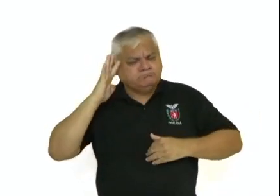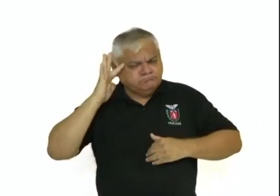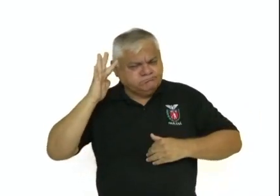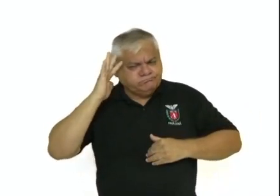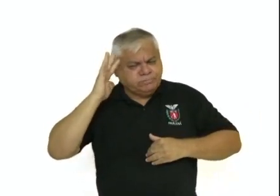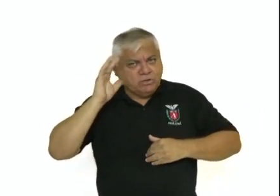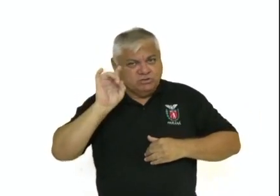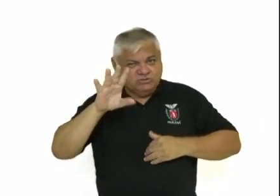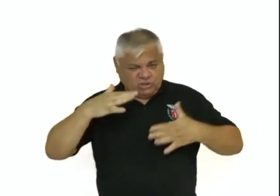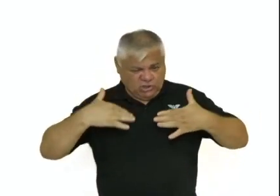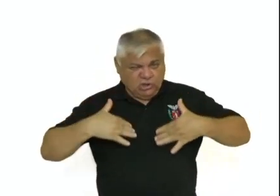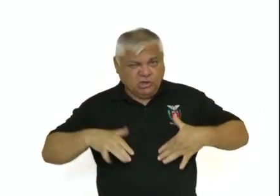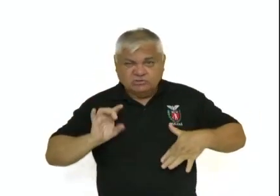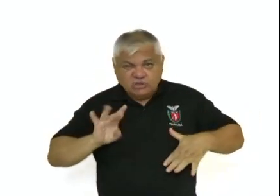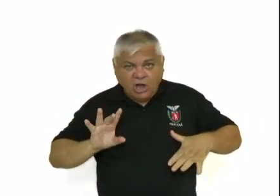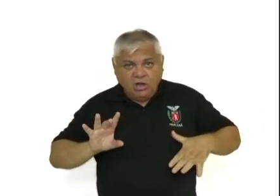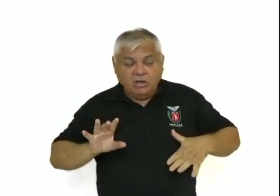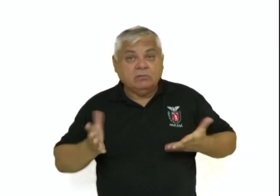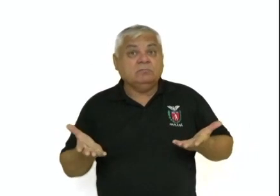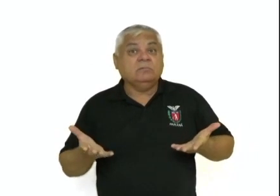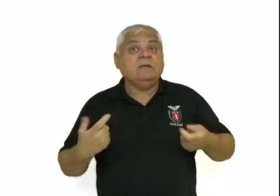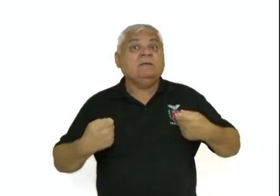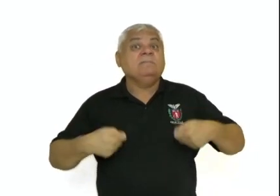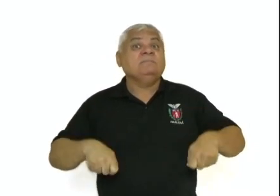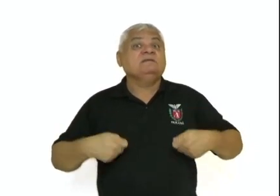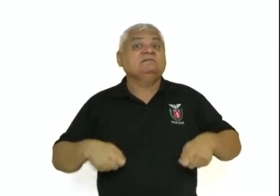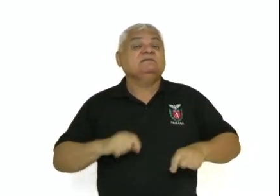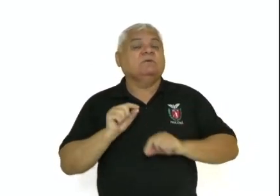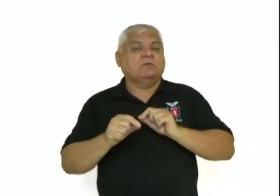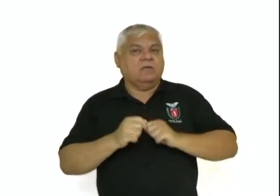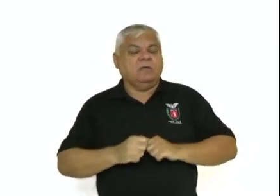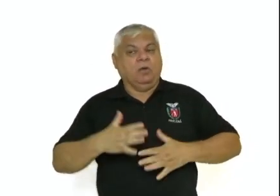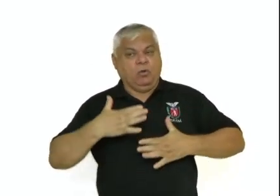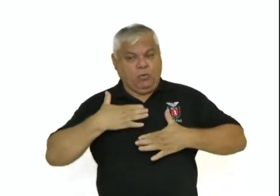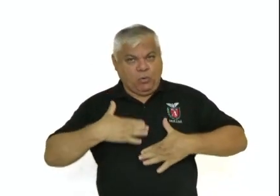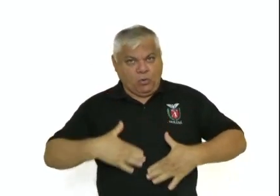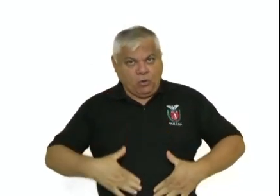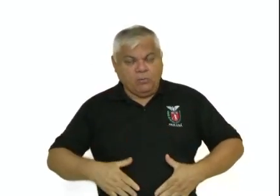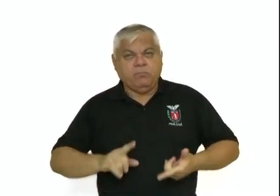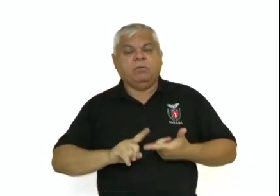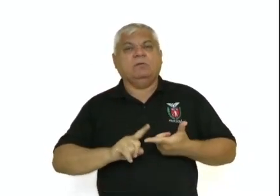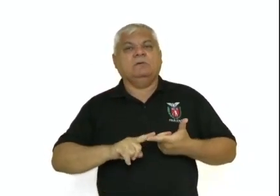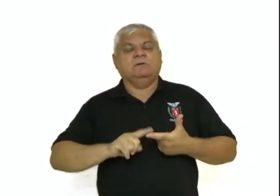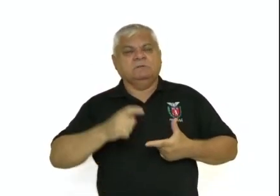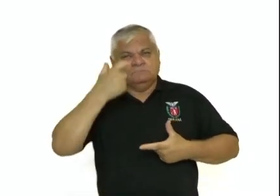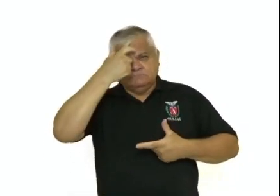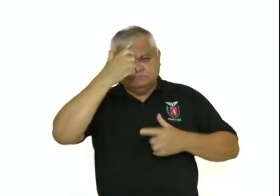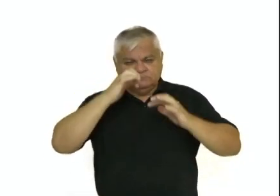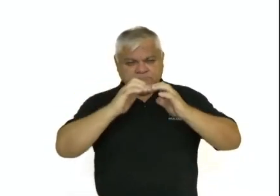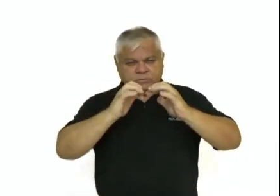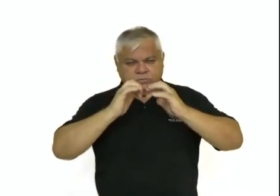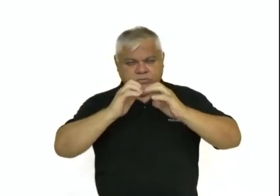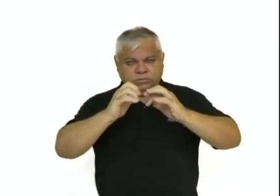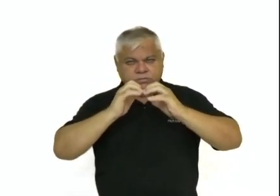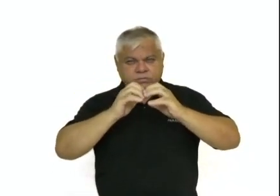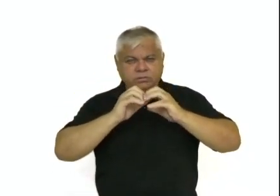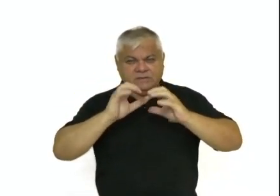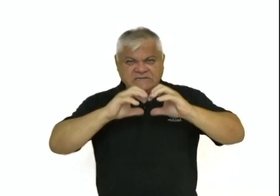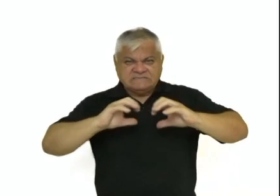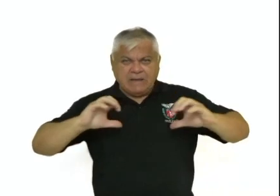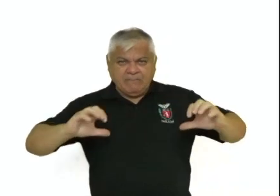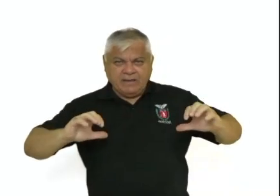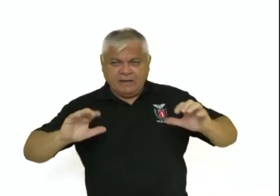É só o corpo? Nós pensamos no corpo e no cérebro de forma separada.